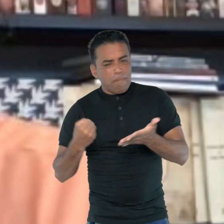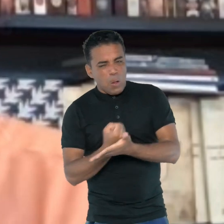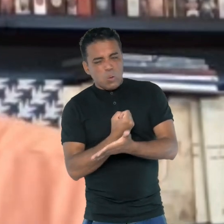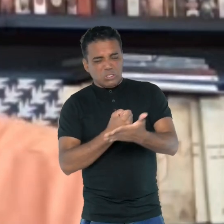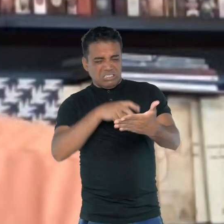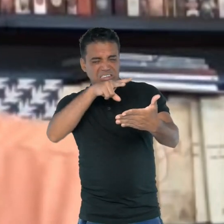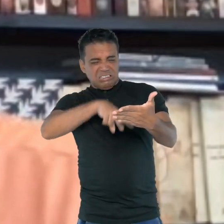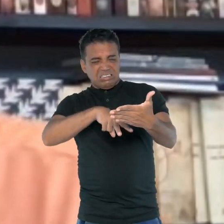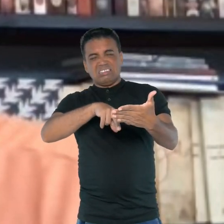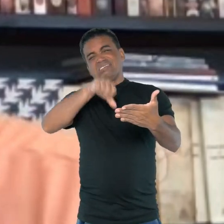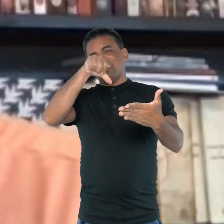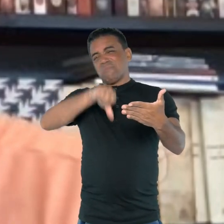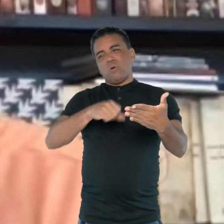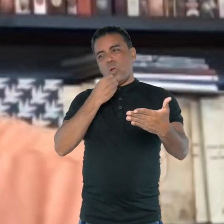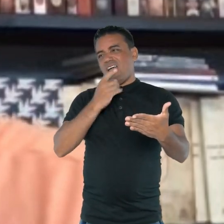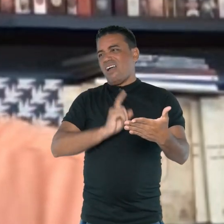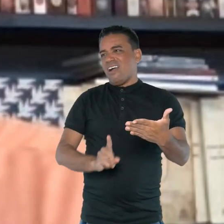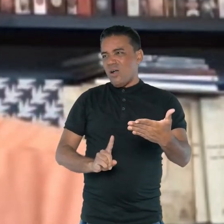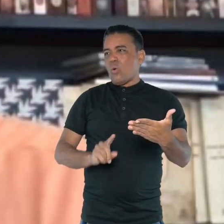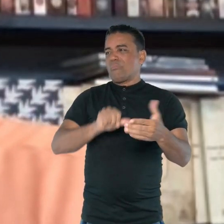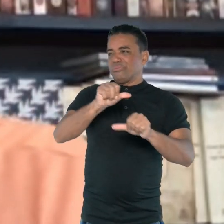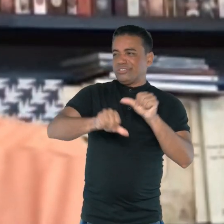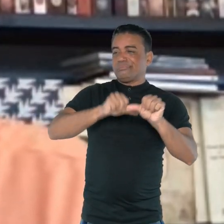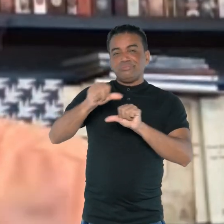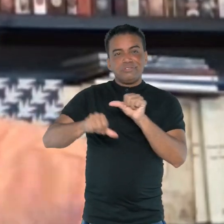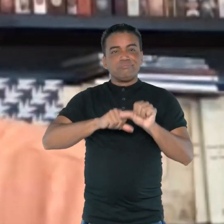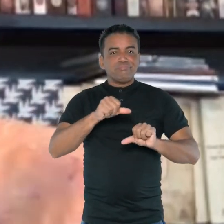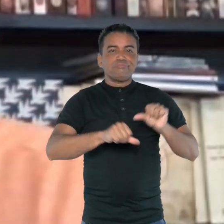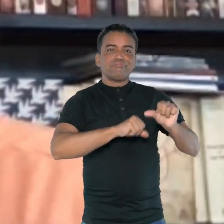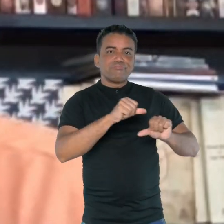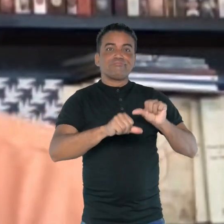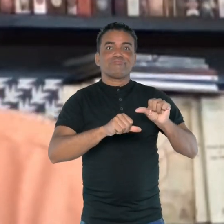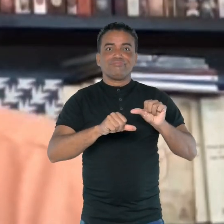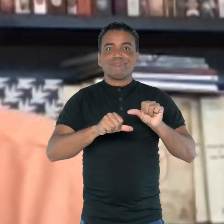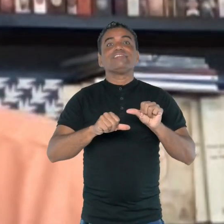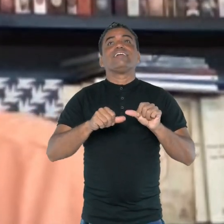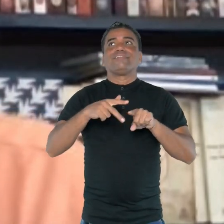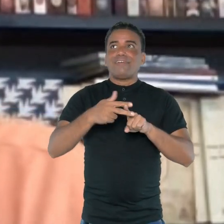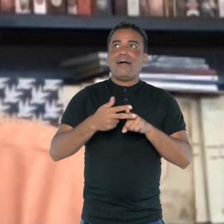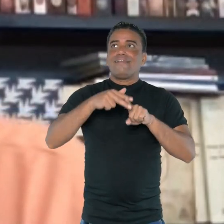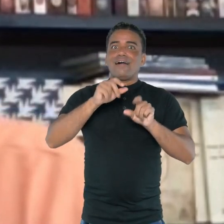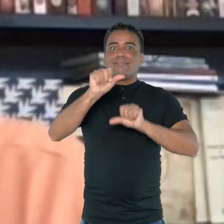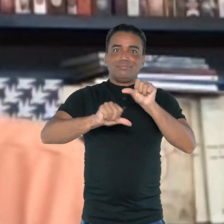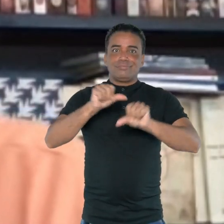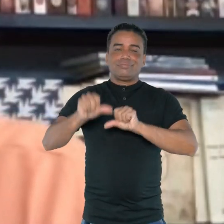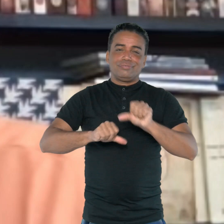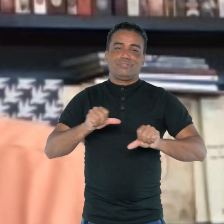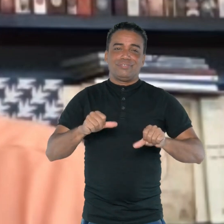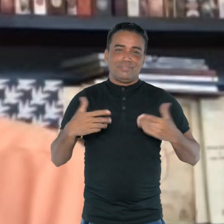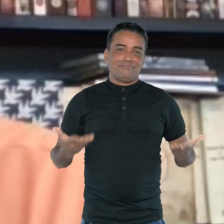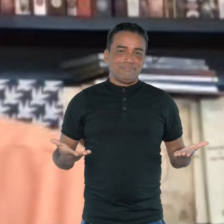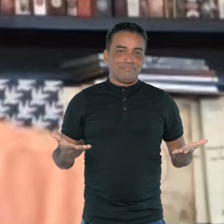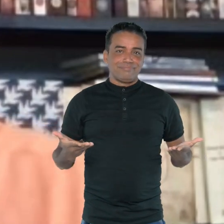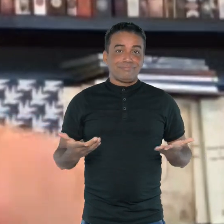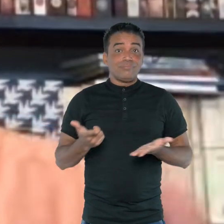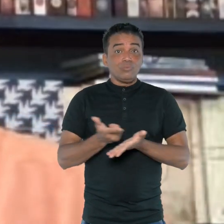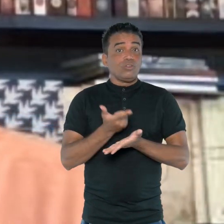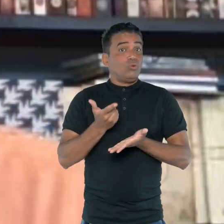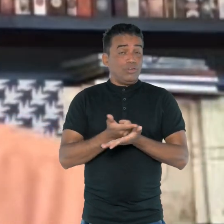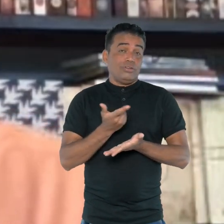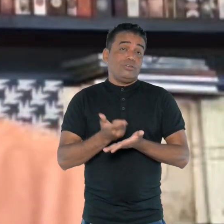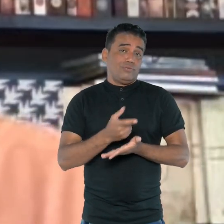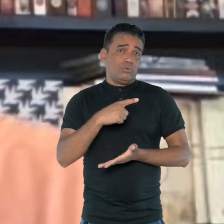é assim, isso aqui não é assim, e refazendo. Então, o livro